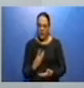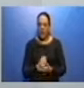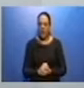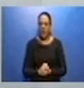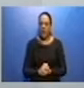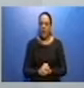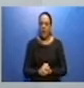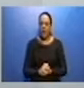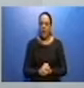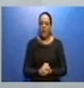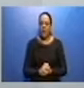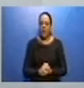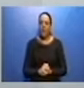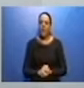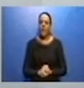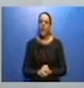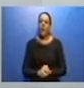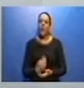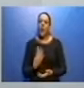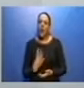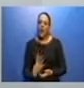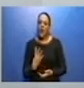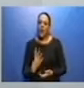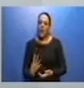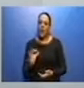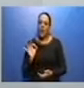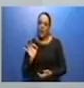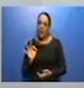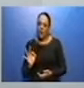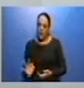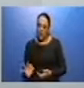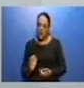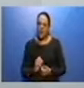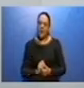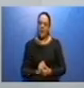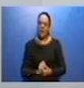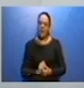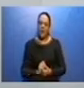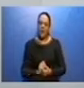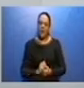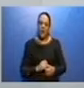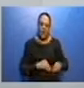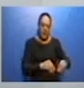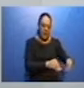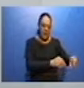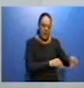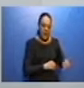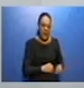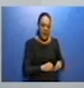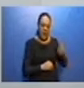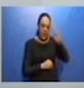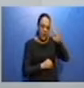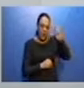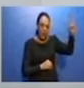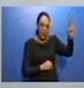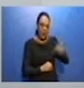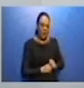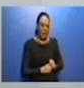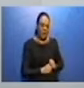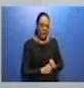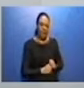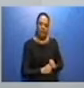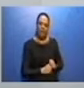das terras, né, no Brasil estavam nas mãos de 1% dos proprietários, né? Então nós temos aí